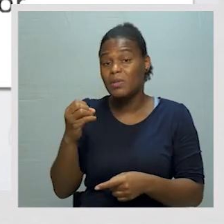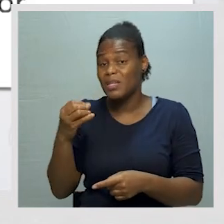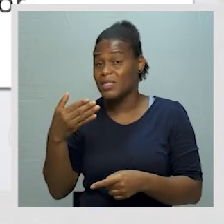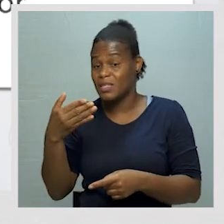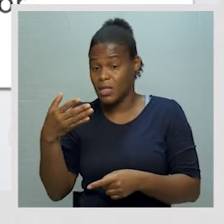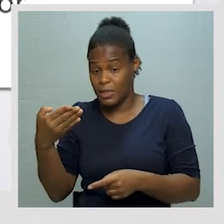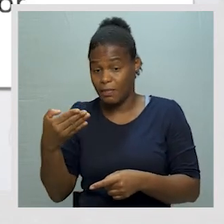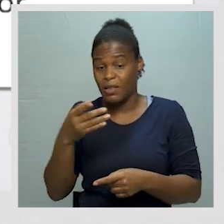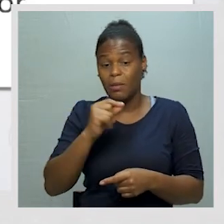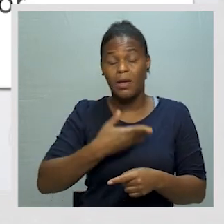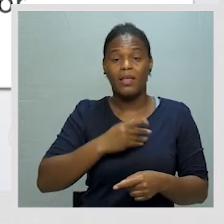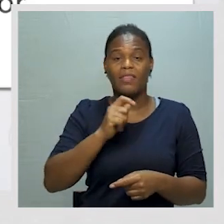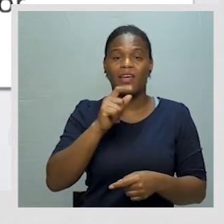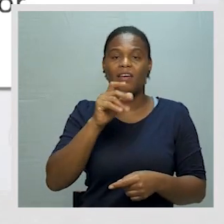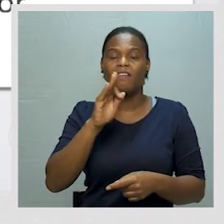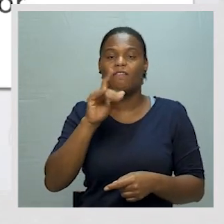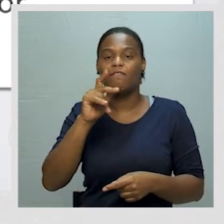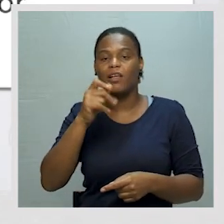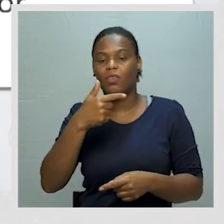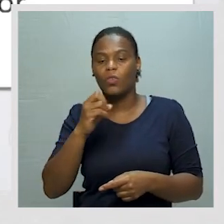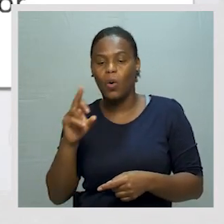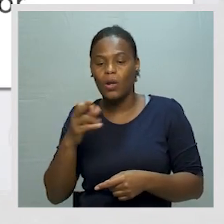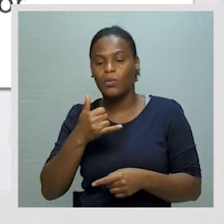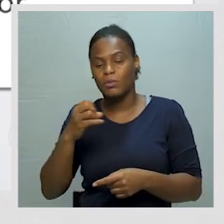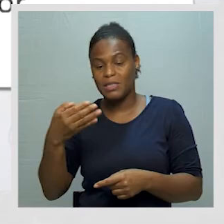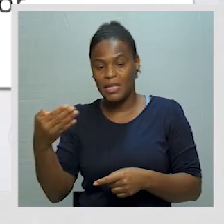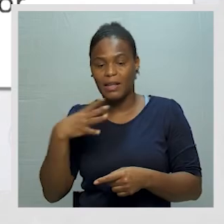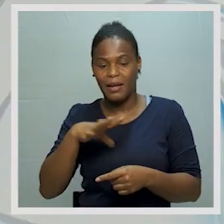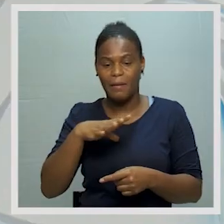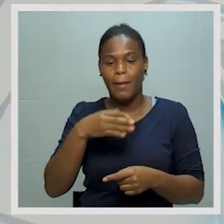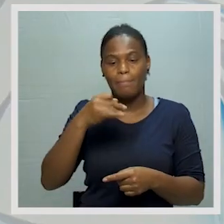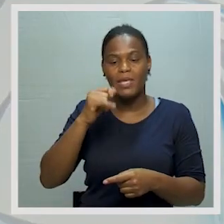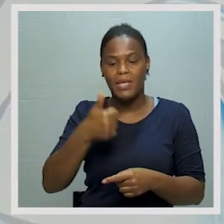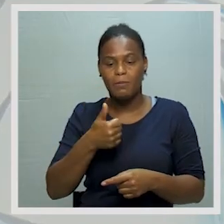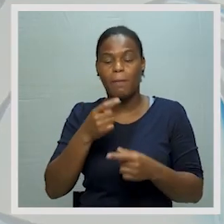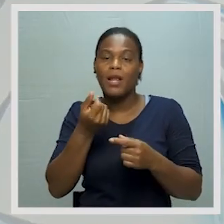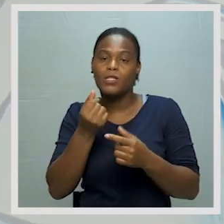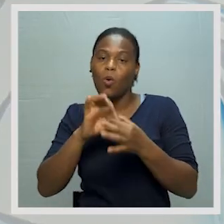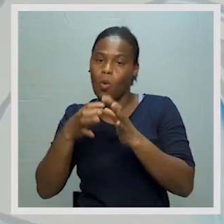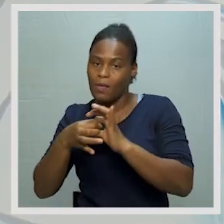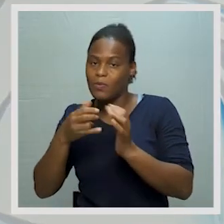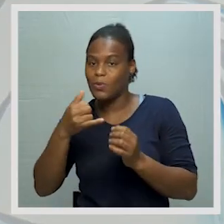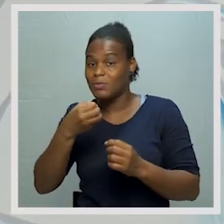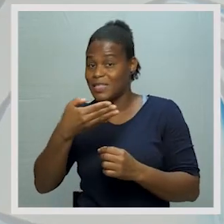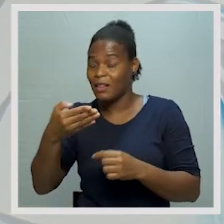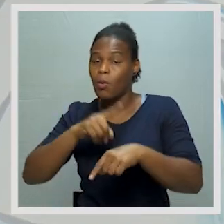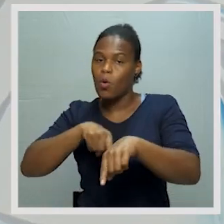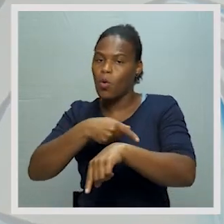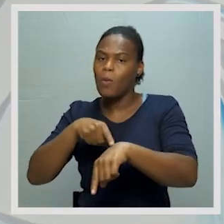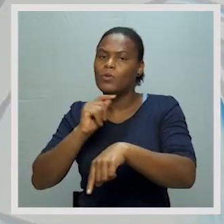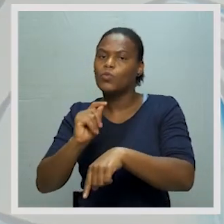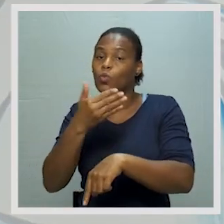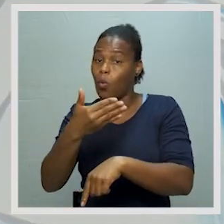2017 e nós queremos PIB a preços correntes de 2017. Vamos lá, aqui vocês vão precisar de 1 minuto